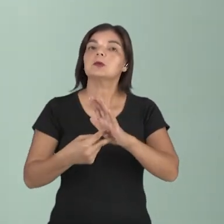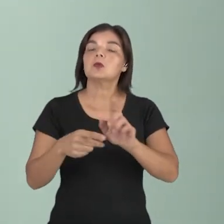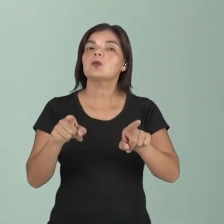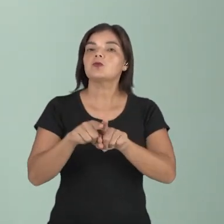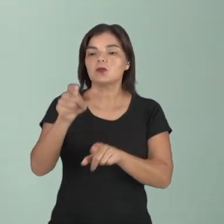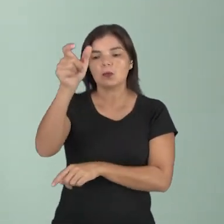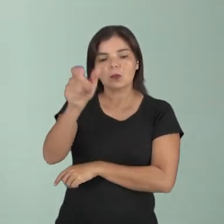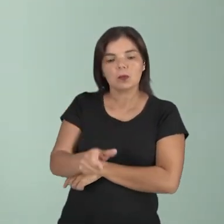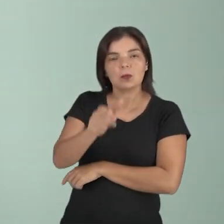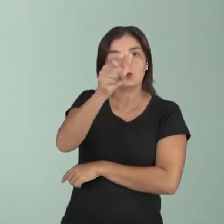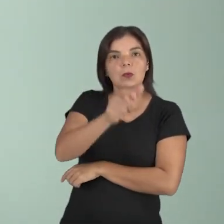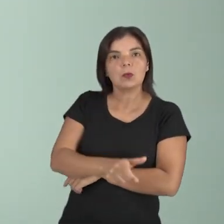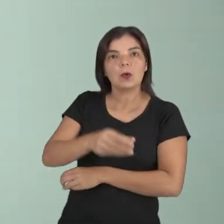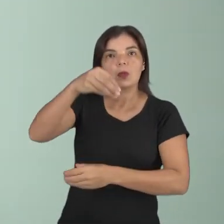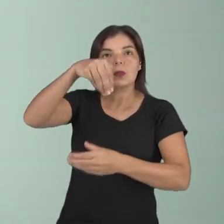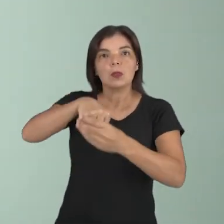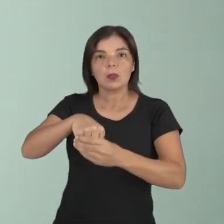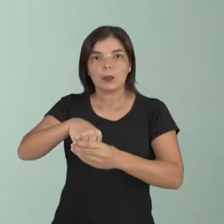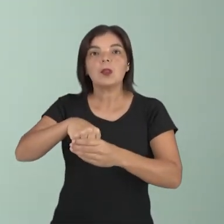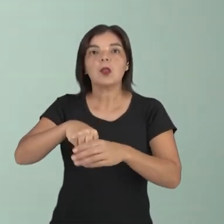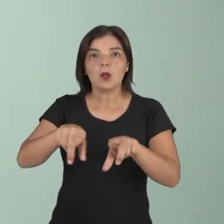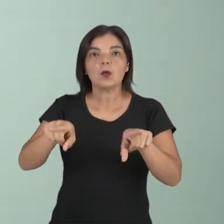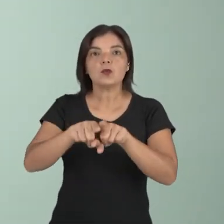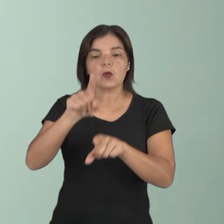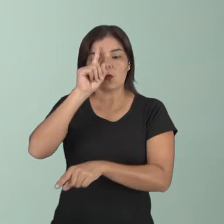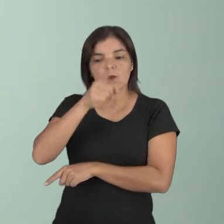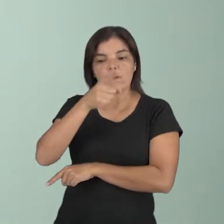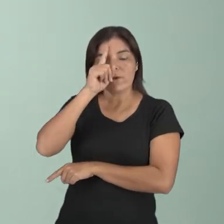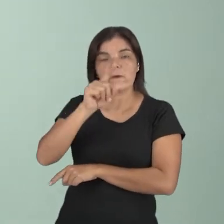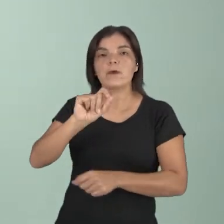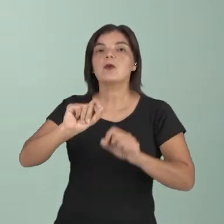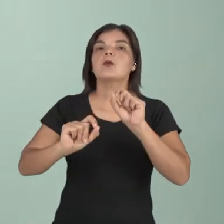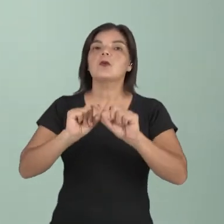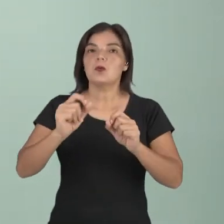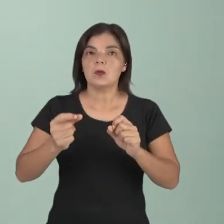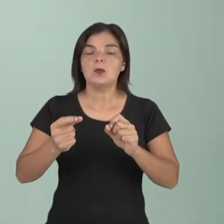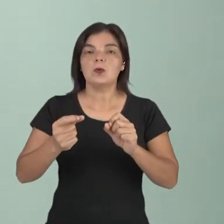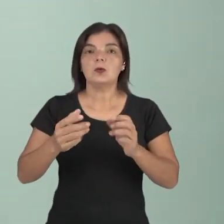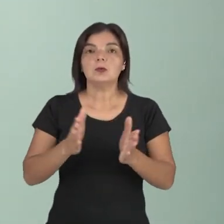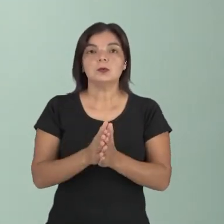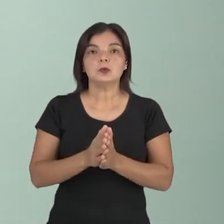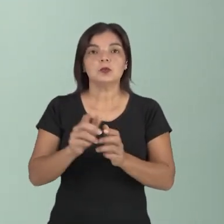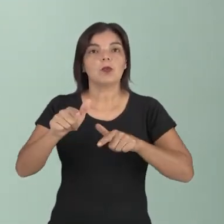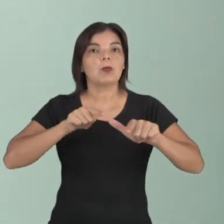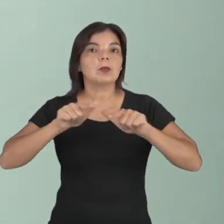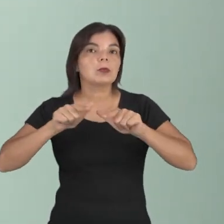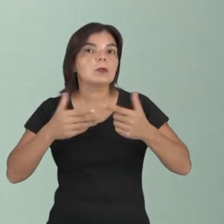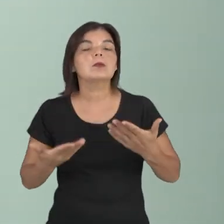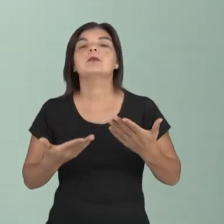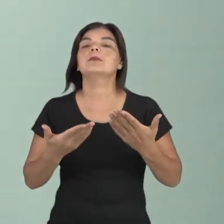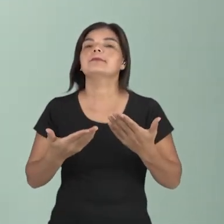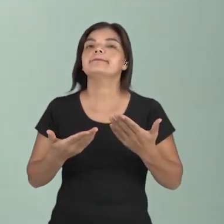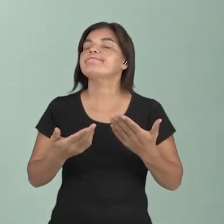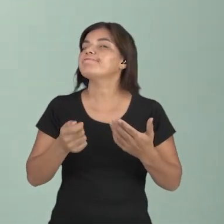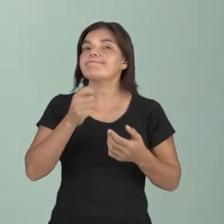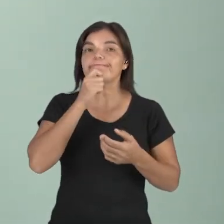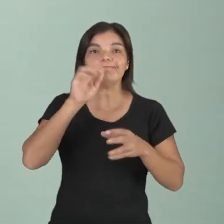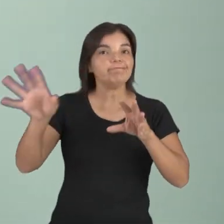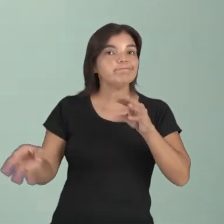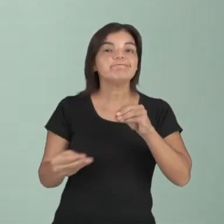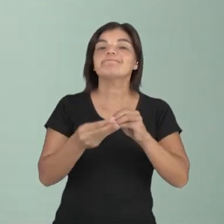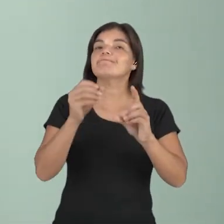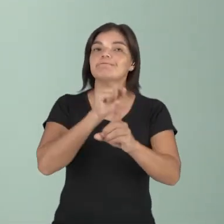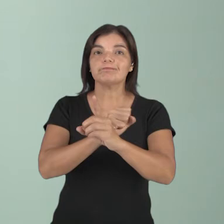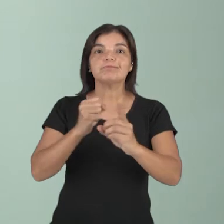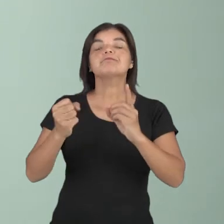de indivíduos que dentro de uma condição de dominação estabelecida pelo modo de produção, não estão inseridos